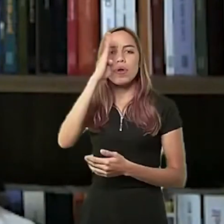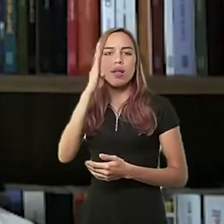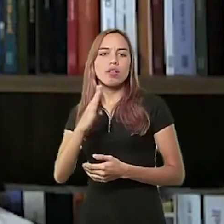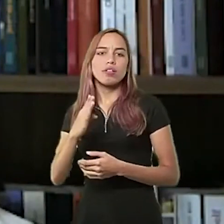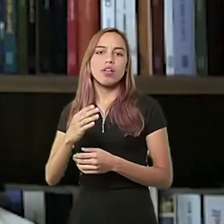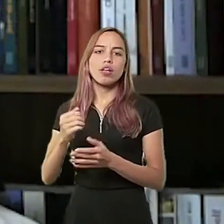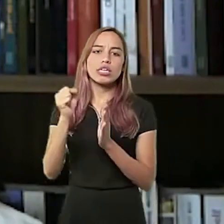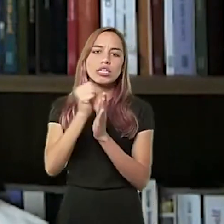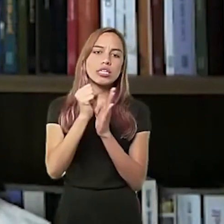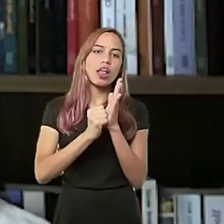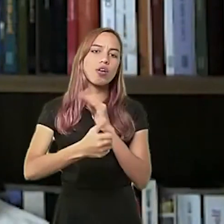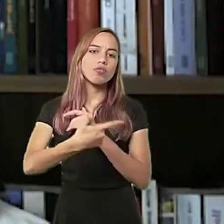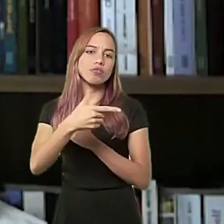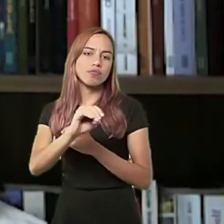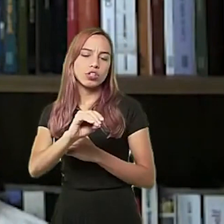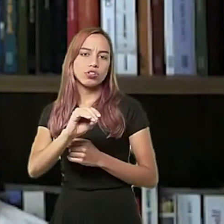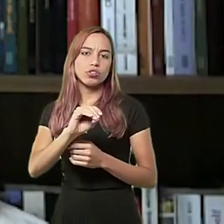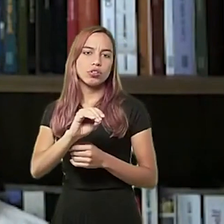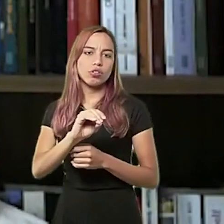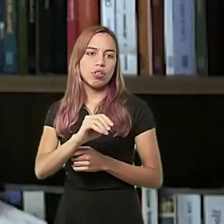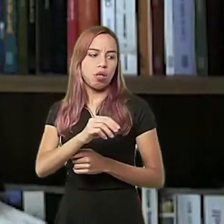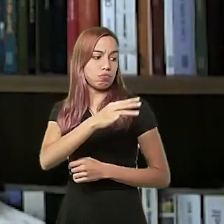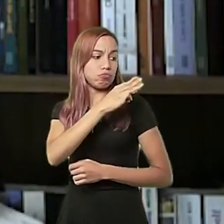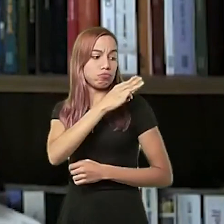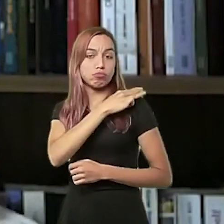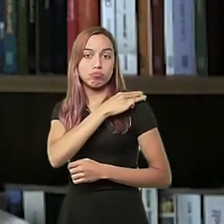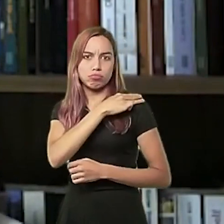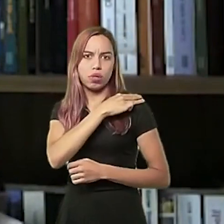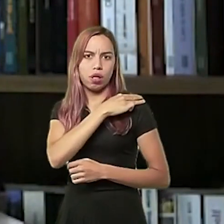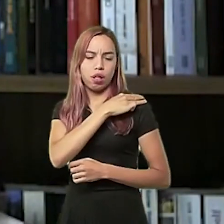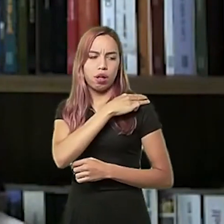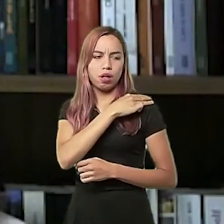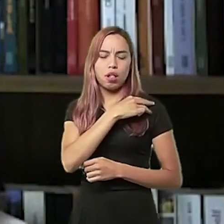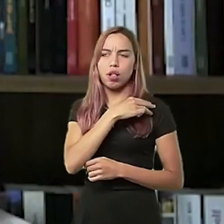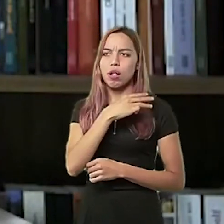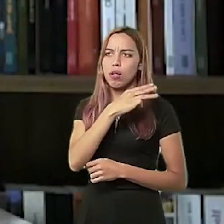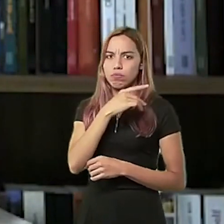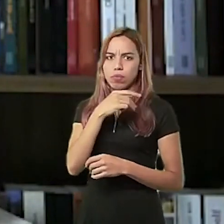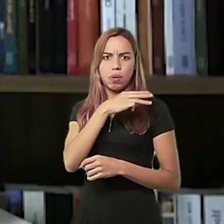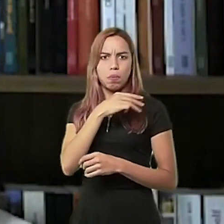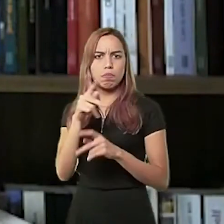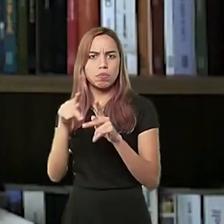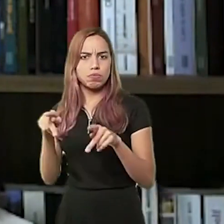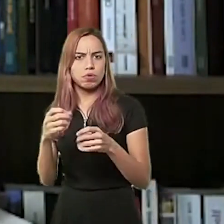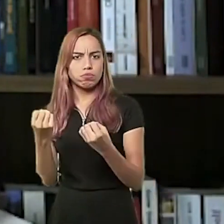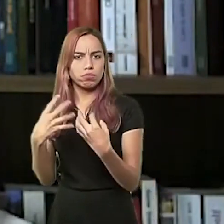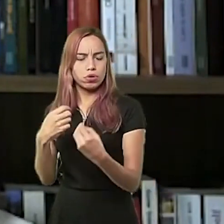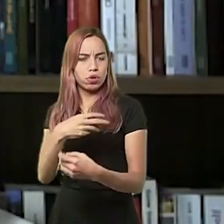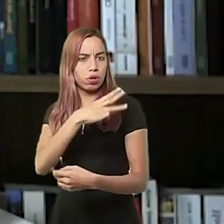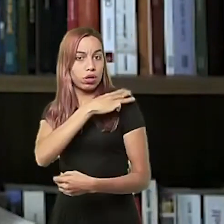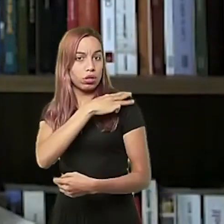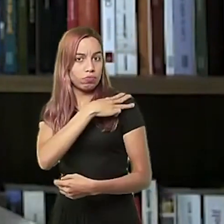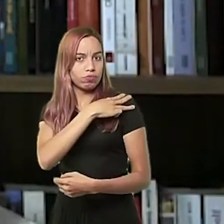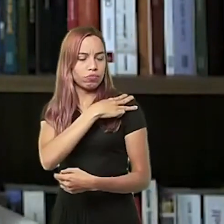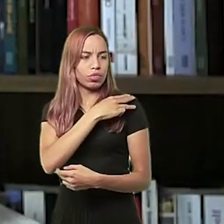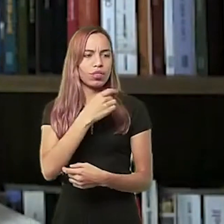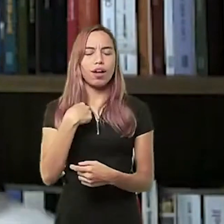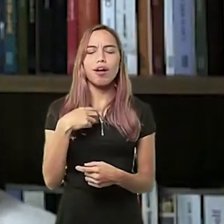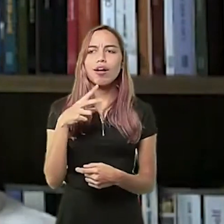do ensino médio. E aí eu fiquei fascinado pela forma como ela dava aula,